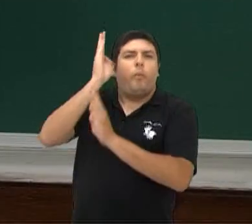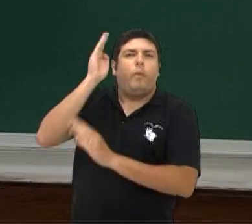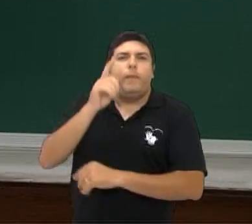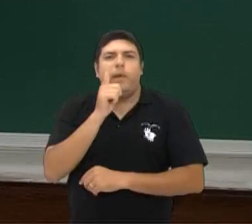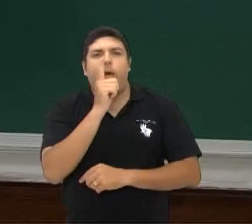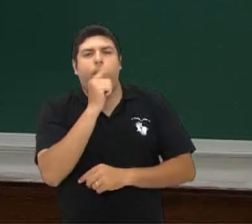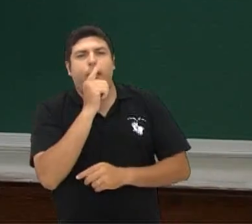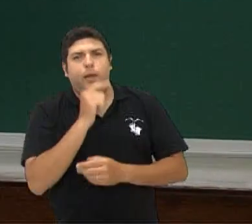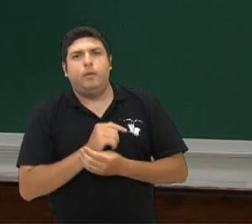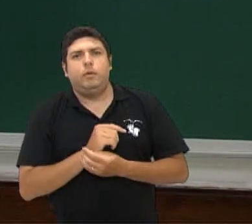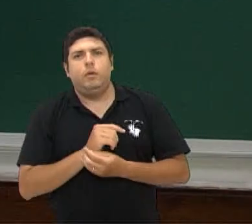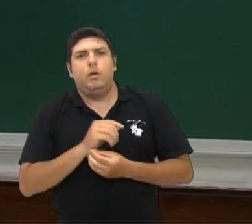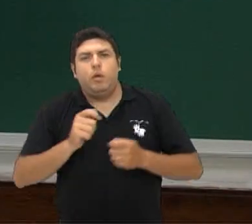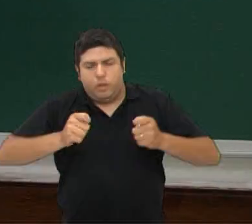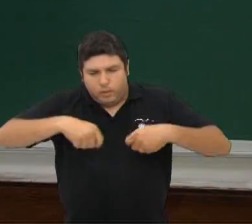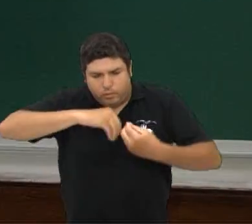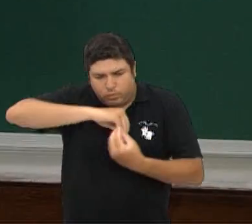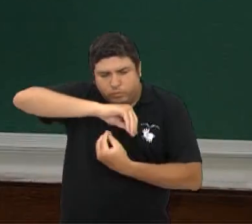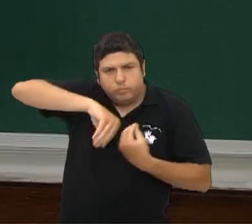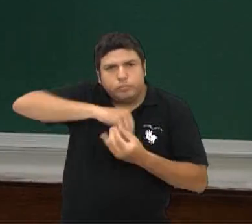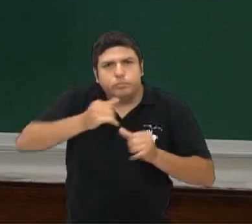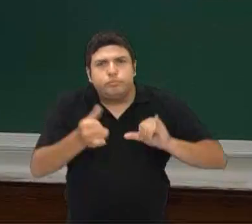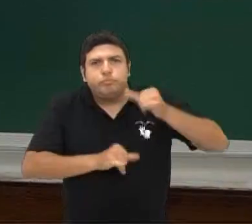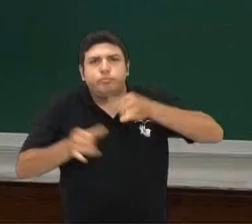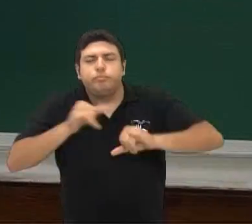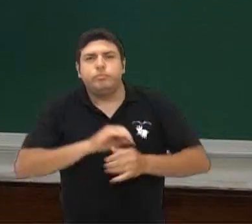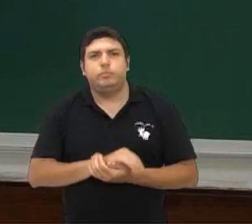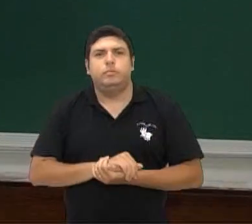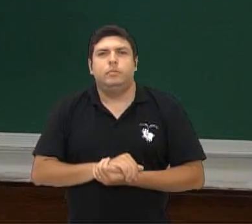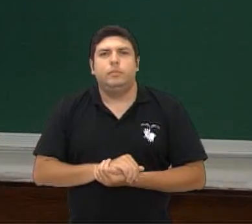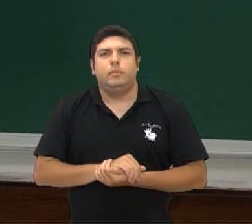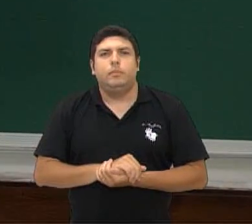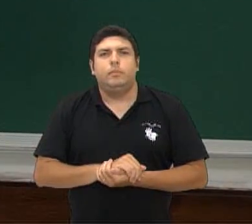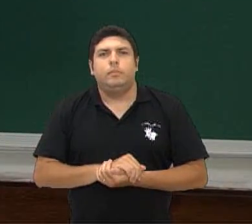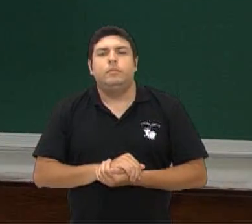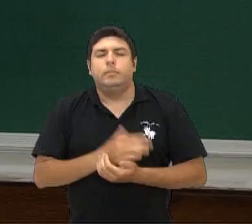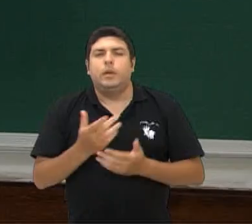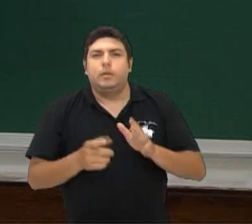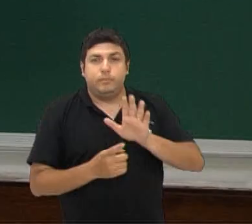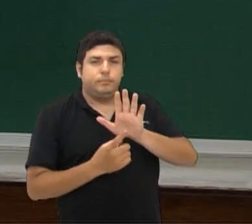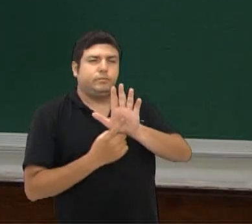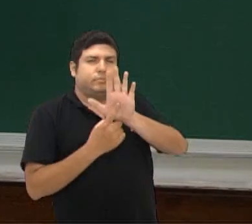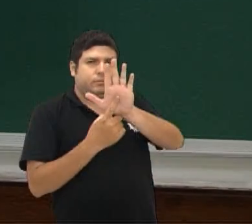na água para conseguir fazer a reação química que precisa. Está mostrando ali ó, que